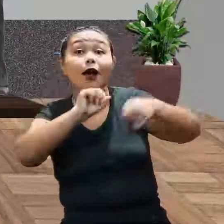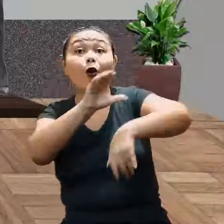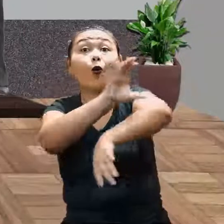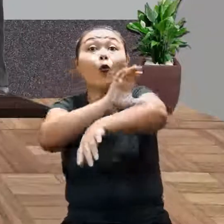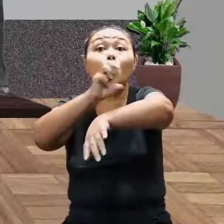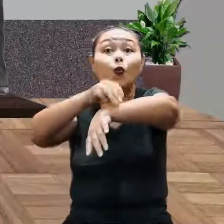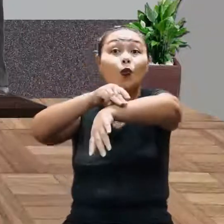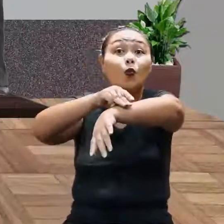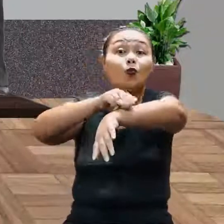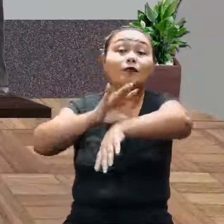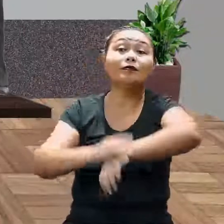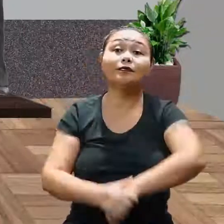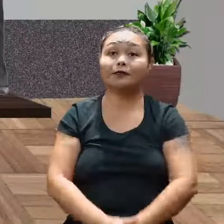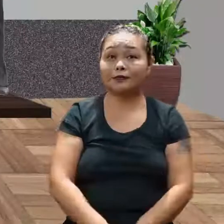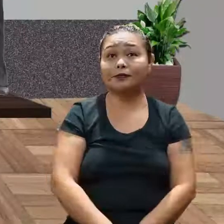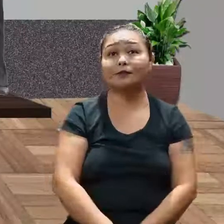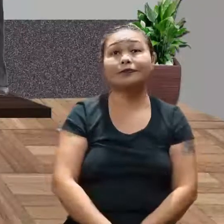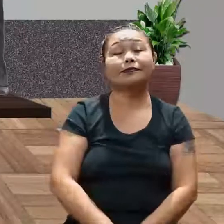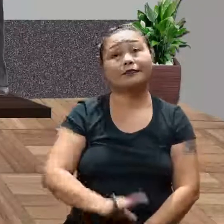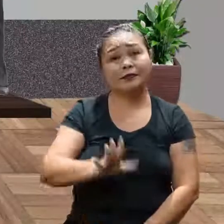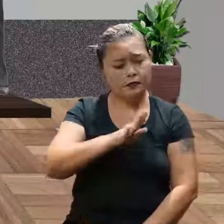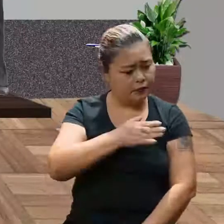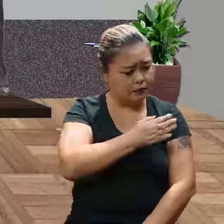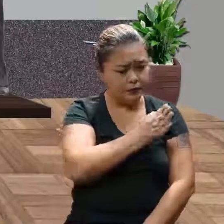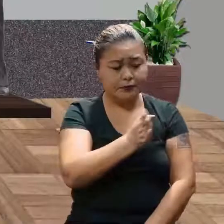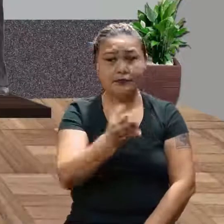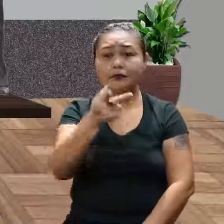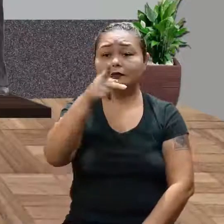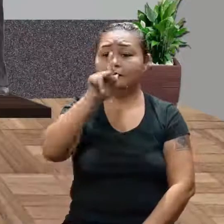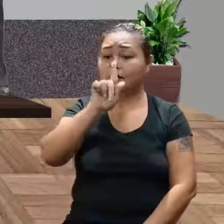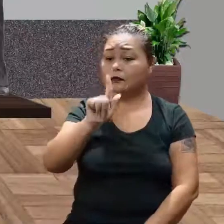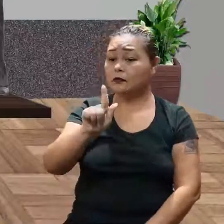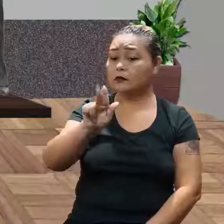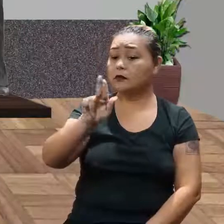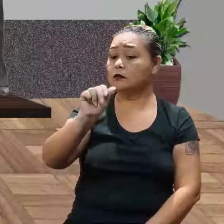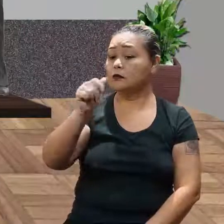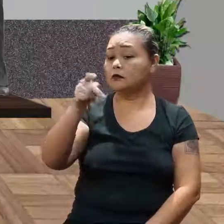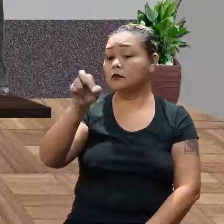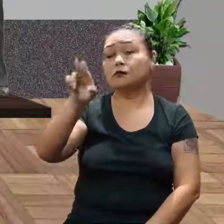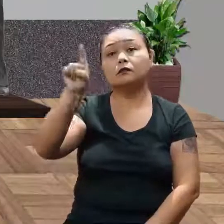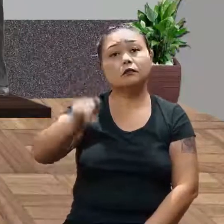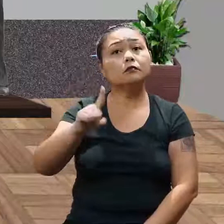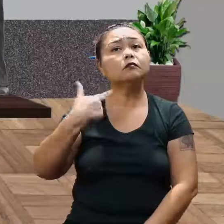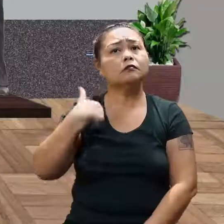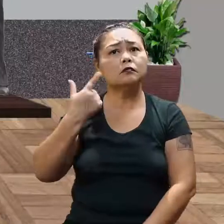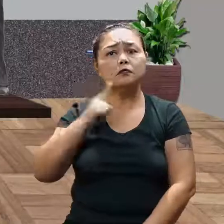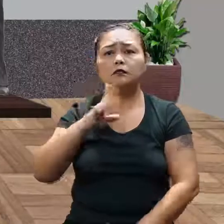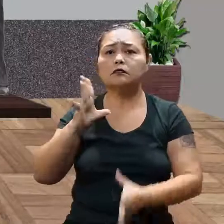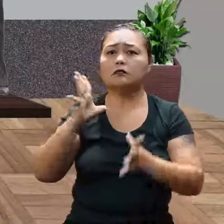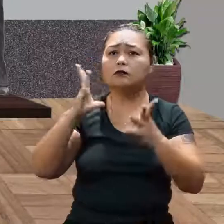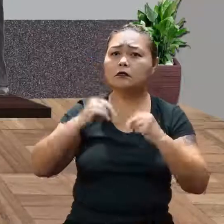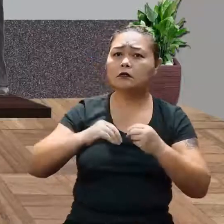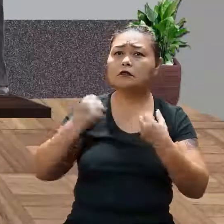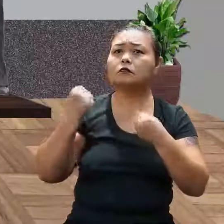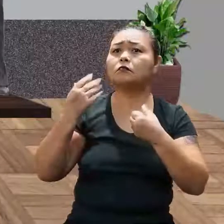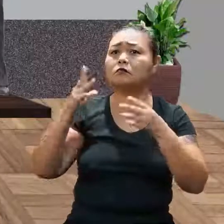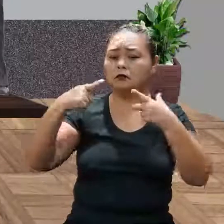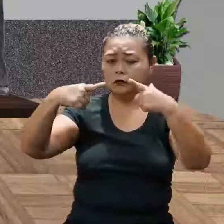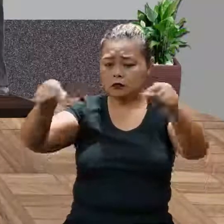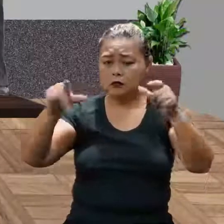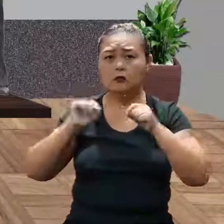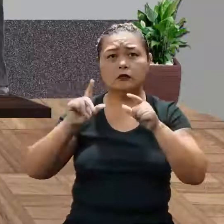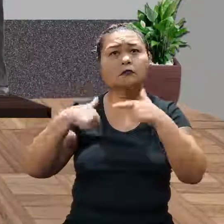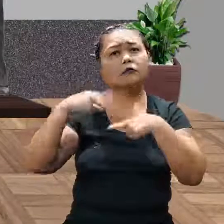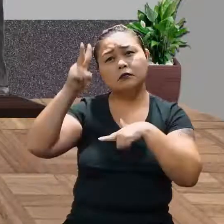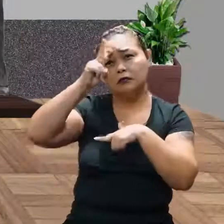Costa Marques, ó. Então, é pelo Guaporé. E faz aquela limpeza do forte ali. Aí tem